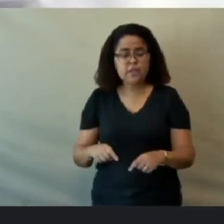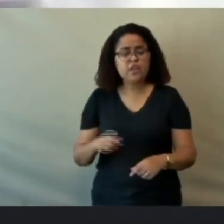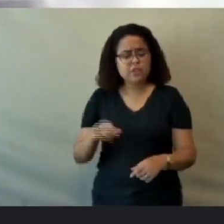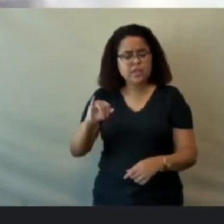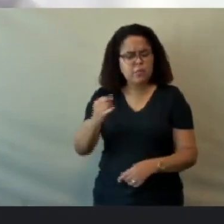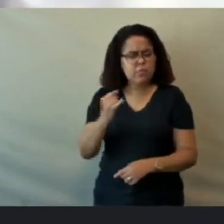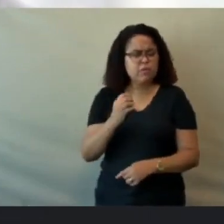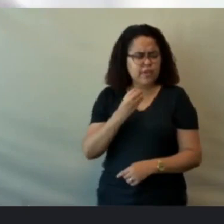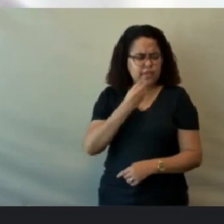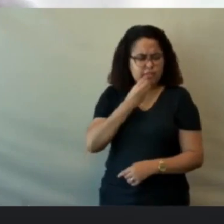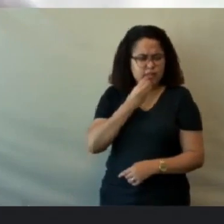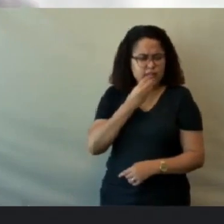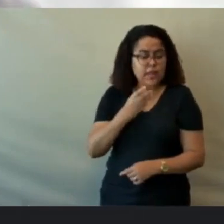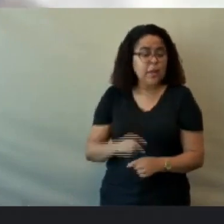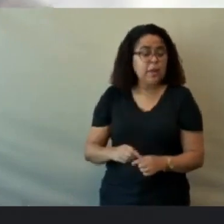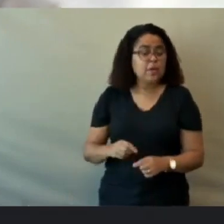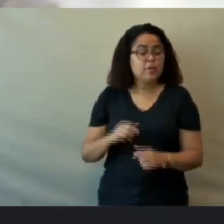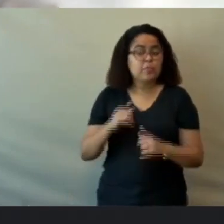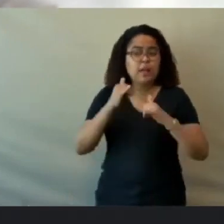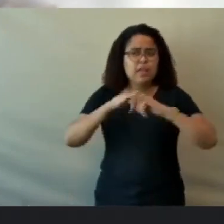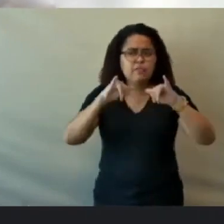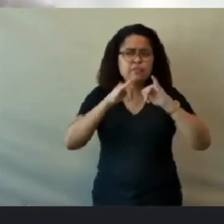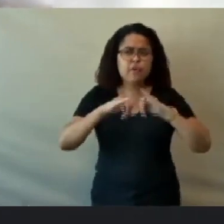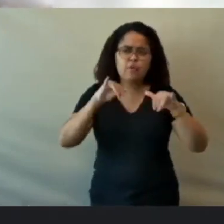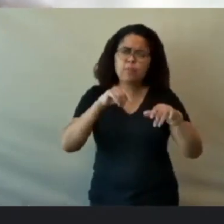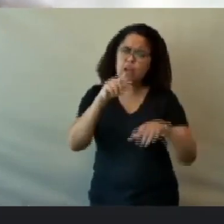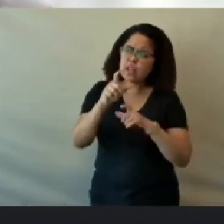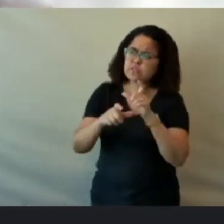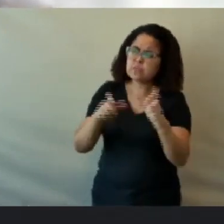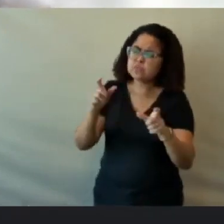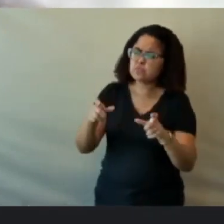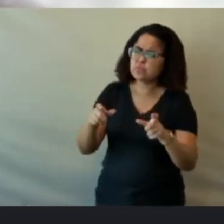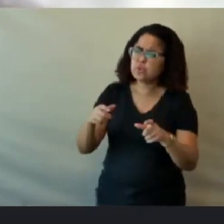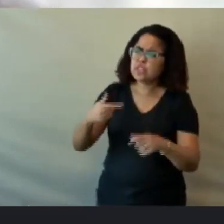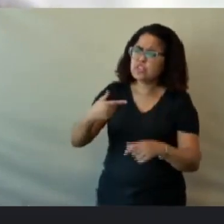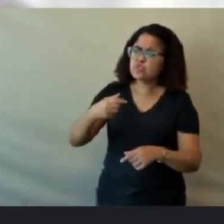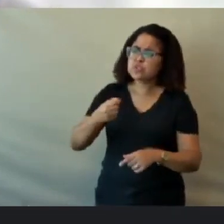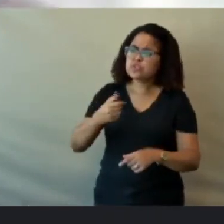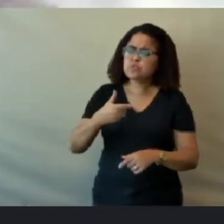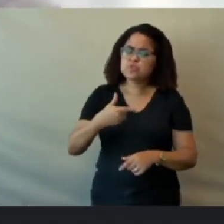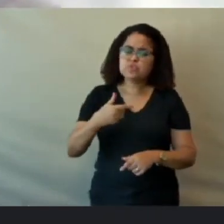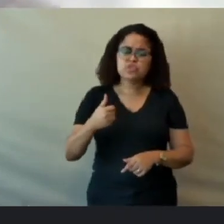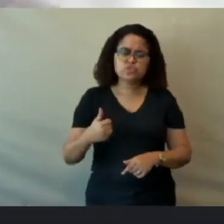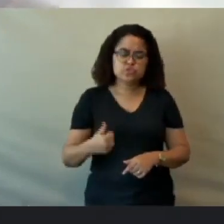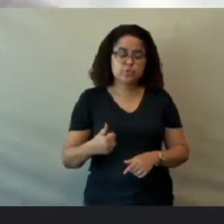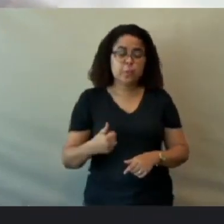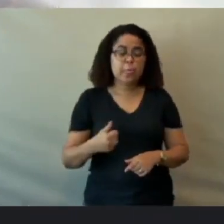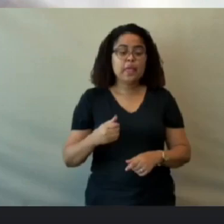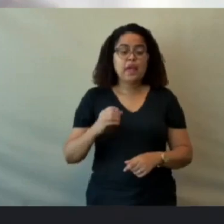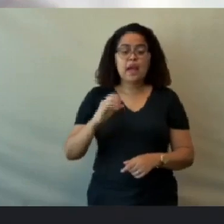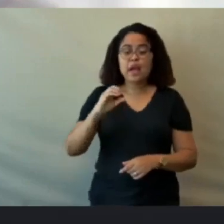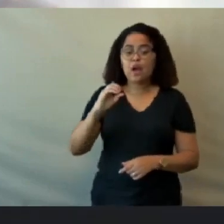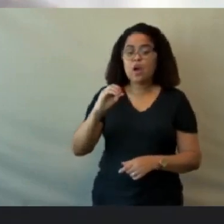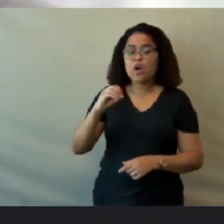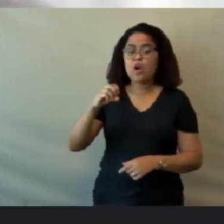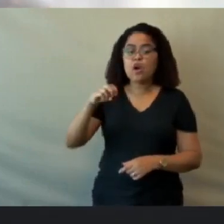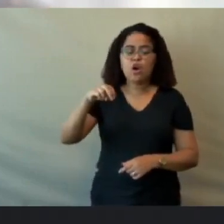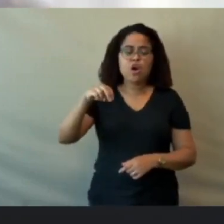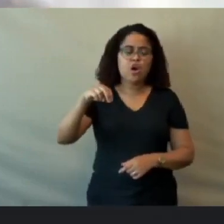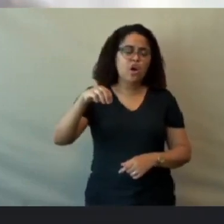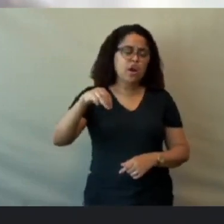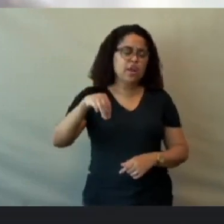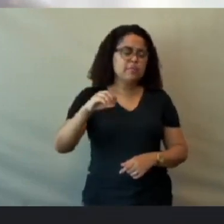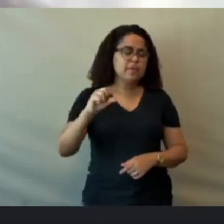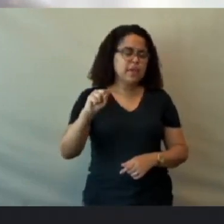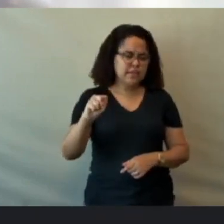informar as pessoas que desde 2021 a Organização Mundial de Saúde ela definiu que de 2021 a 2030